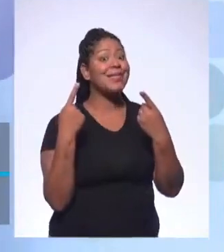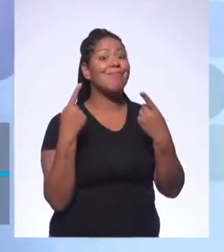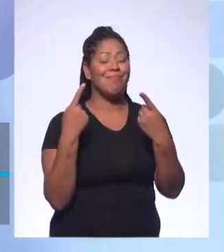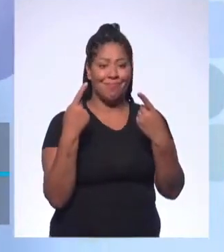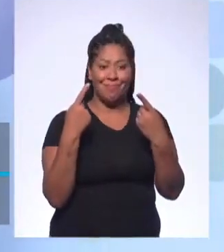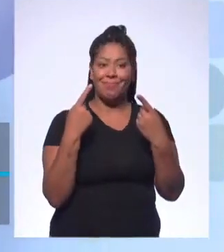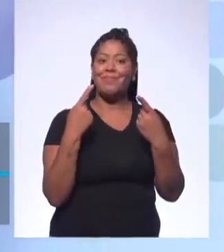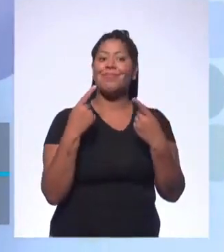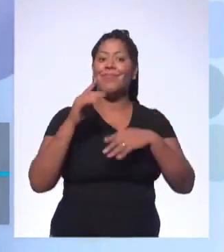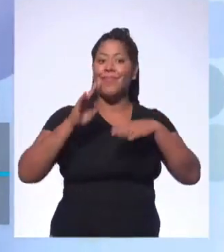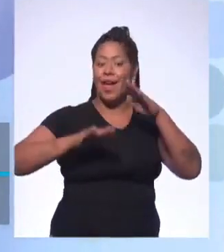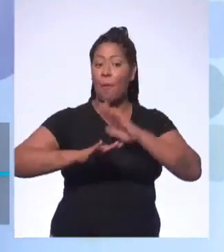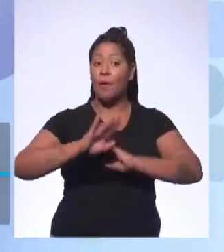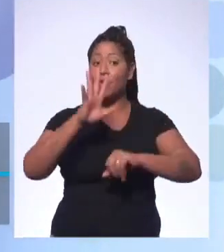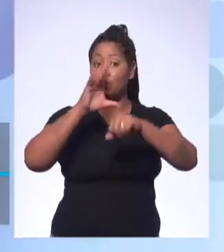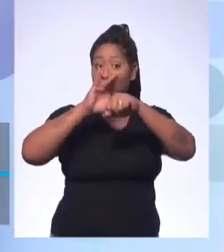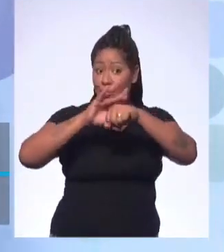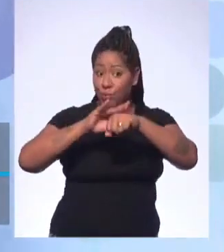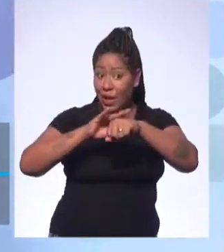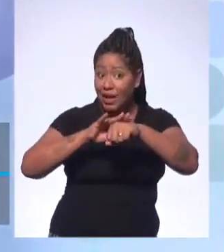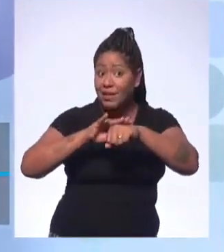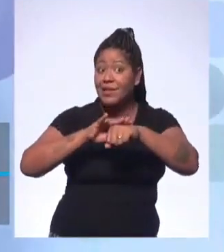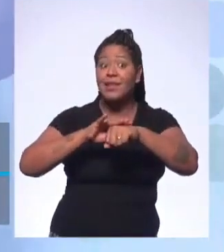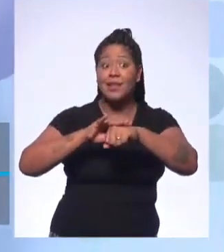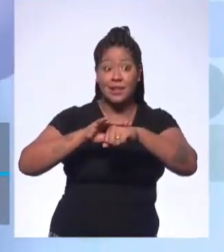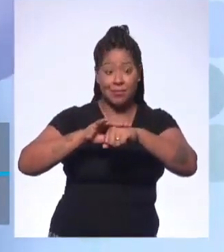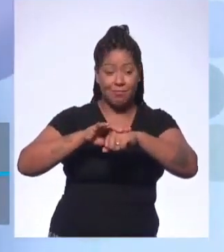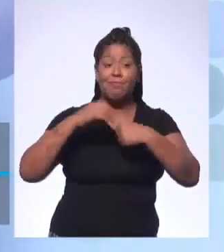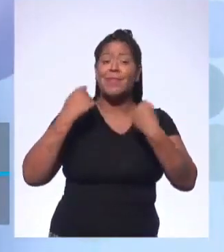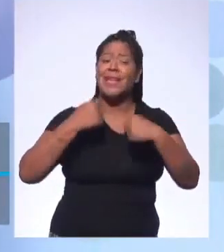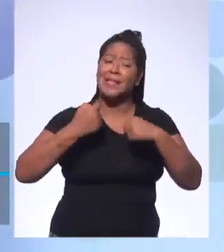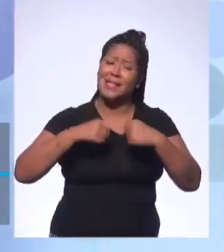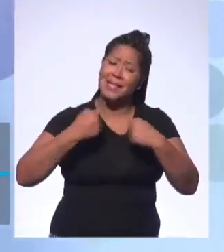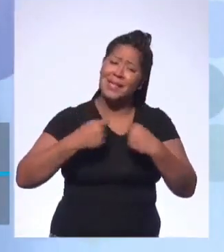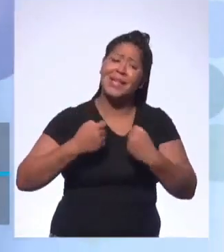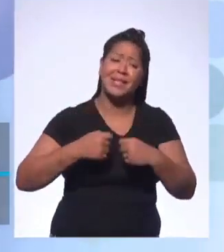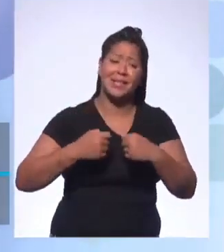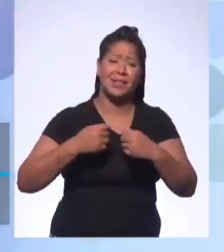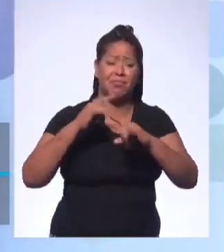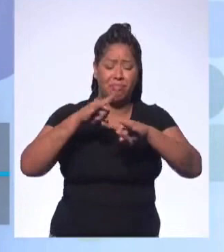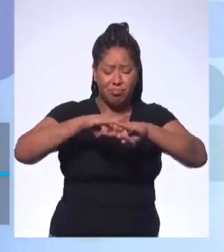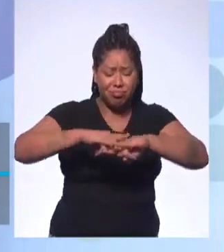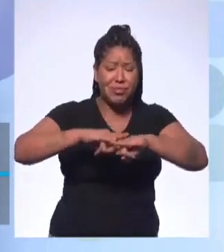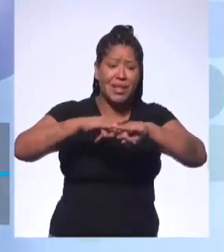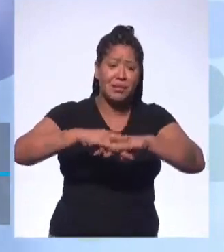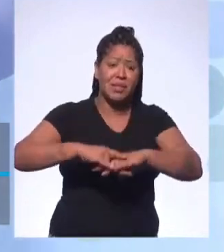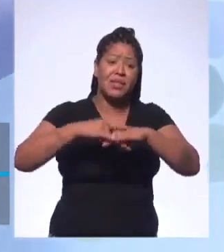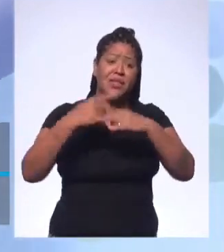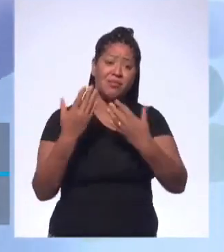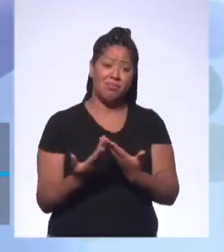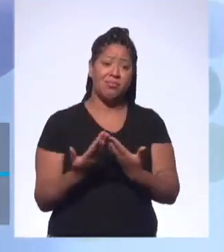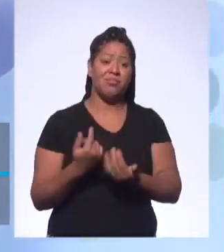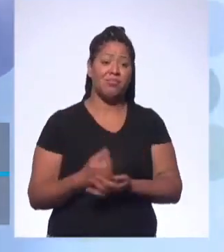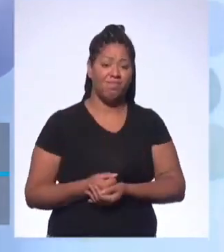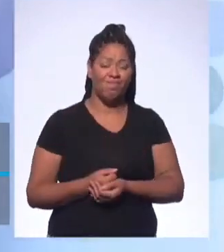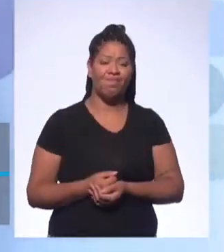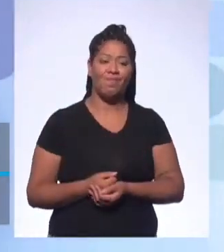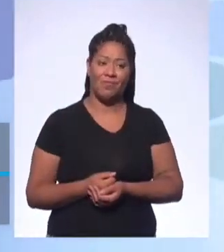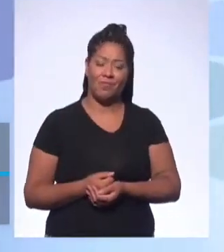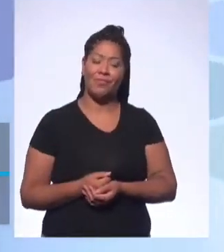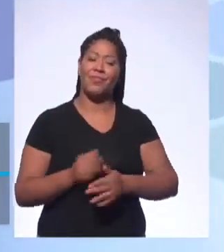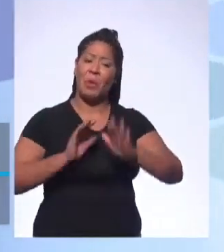que a gente consegue combater de uma forma tão simples, ou pelo menos se prevenir de uma forma tão simples, né? E às vezes a gente. E,